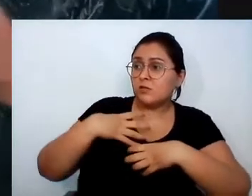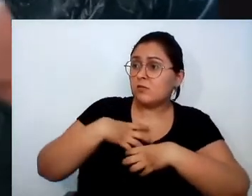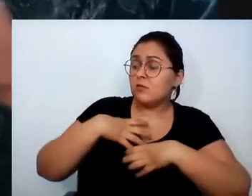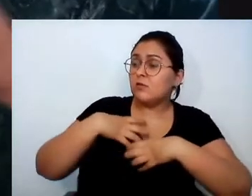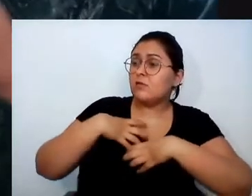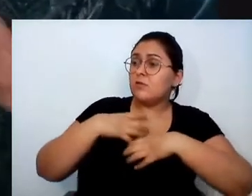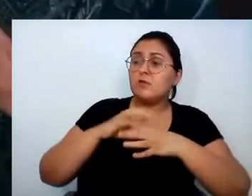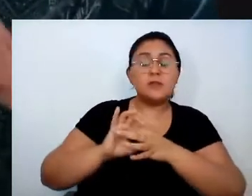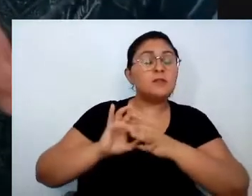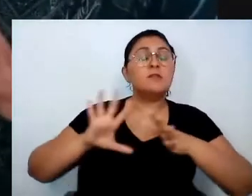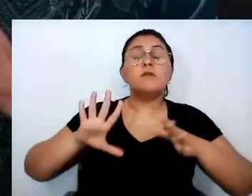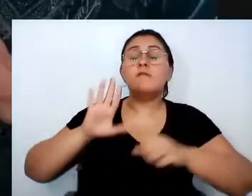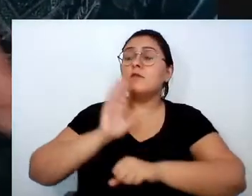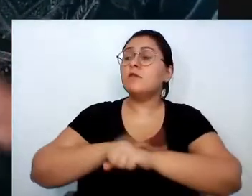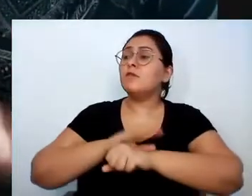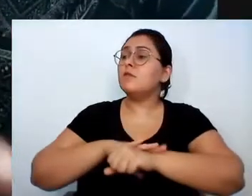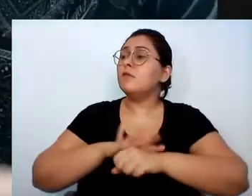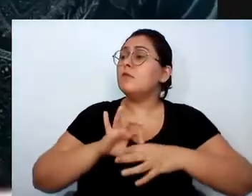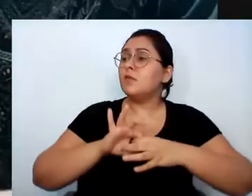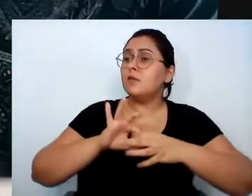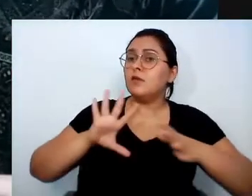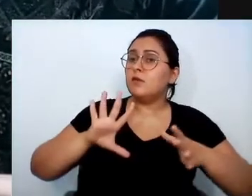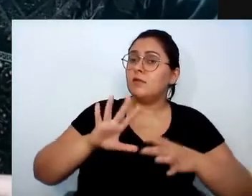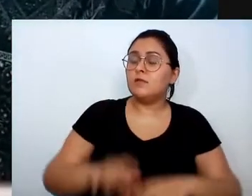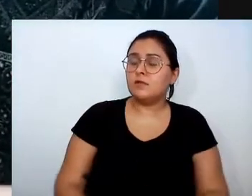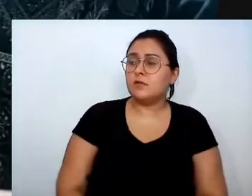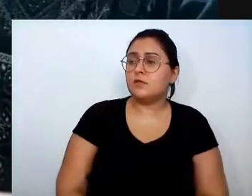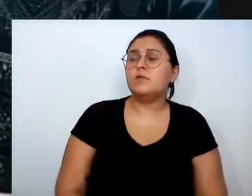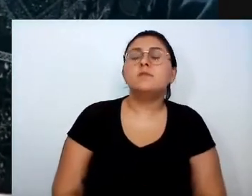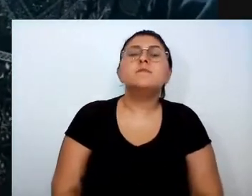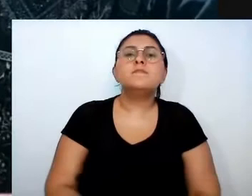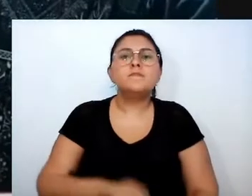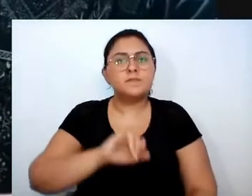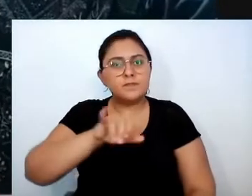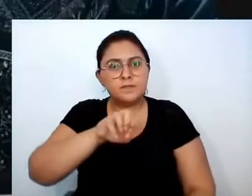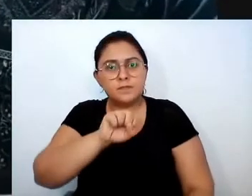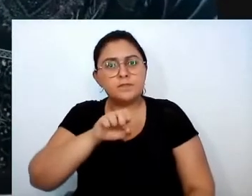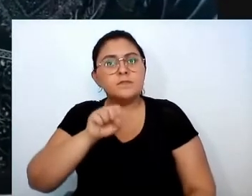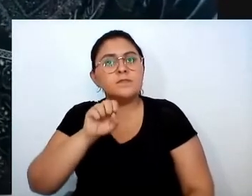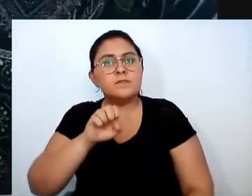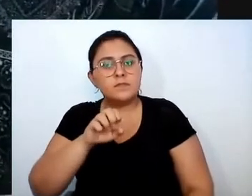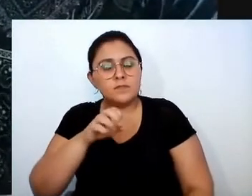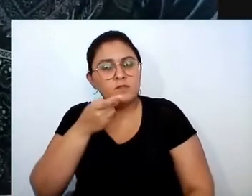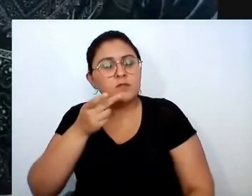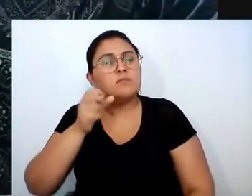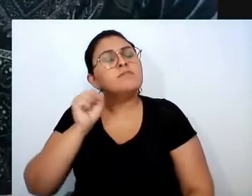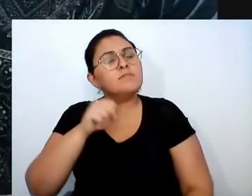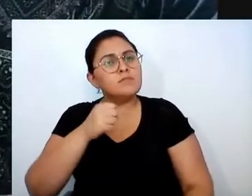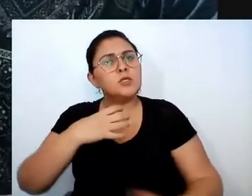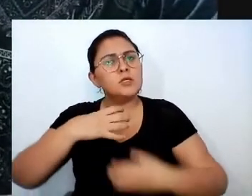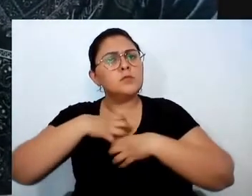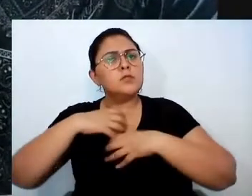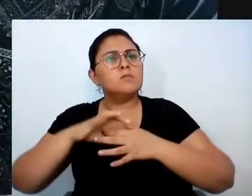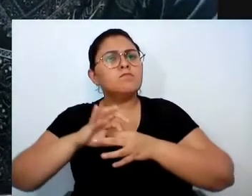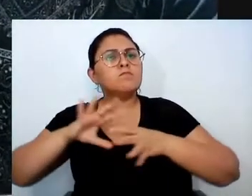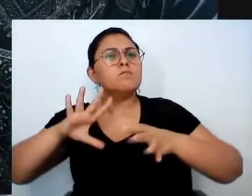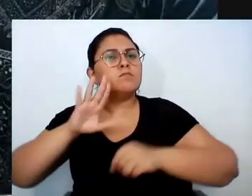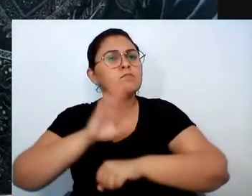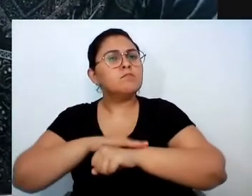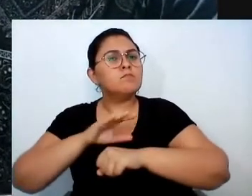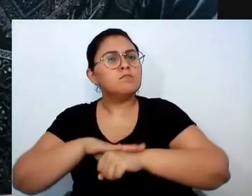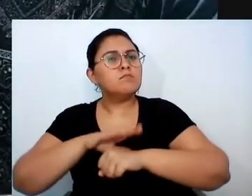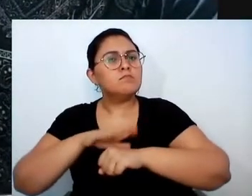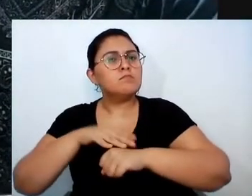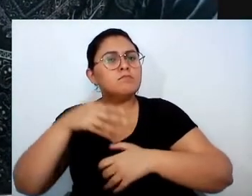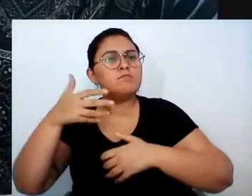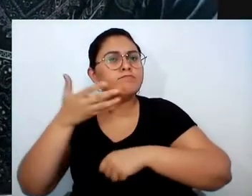músico mesmo. Né? ela me deixa um pouco mais independente. Mas, assim, como